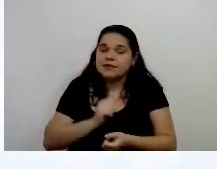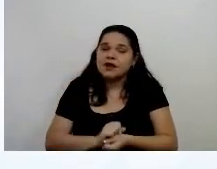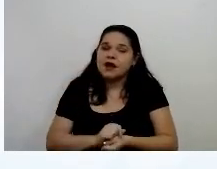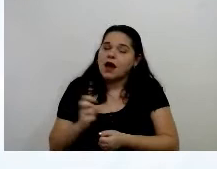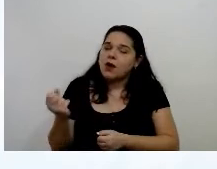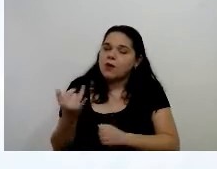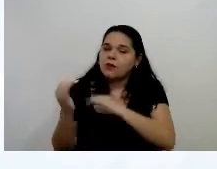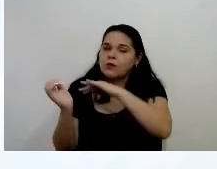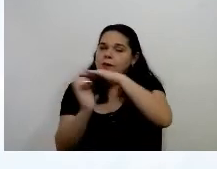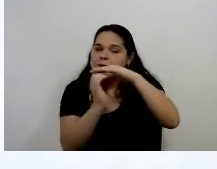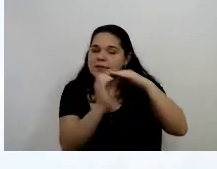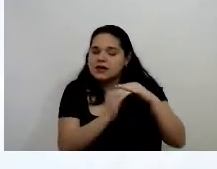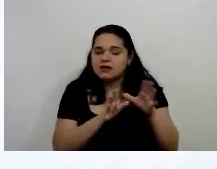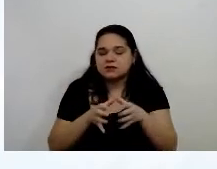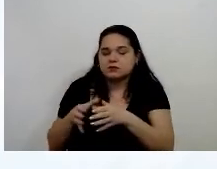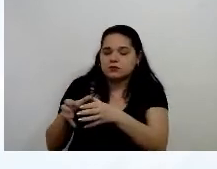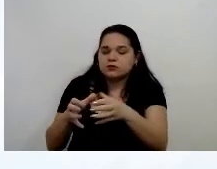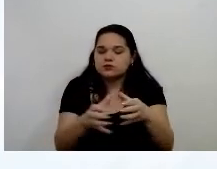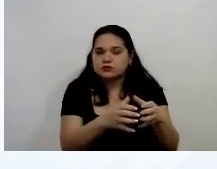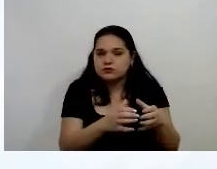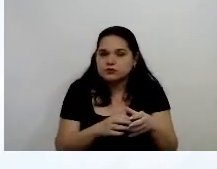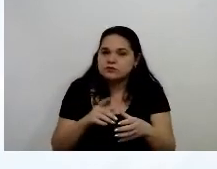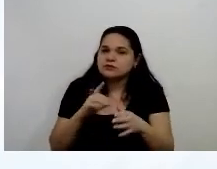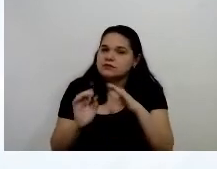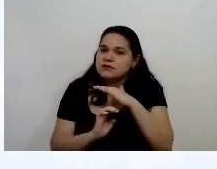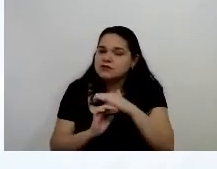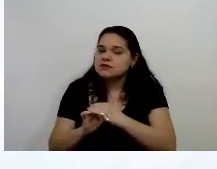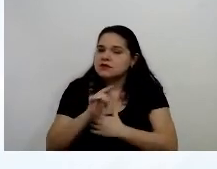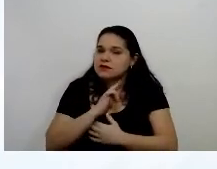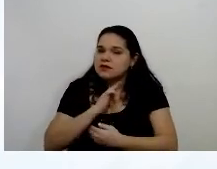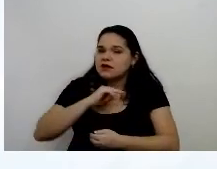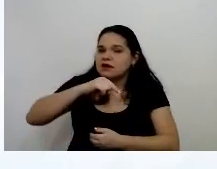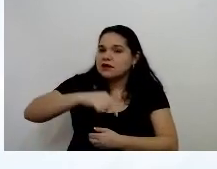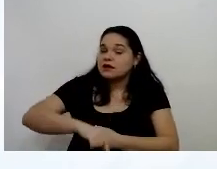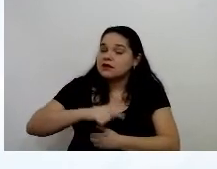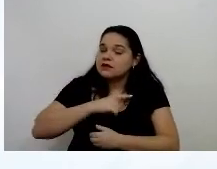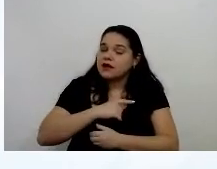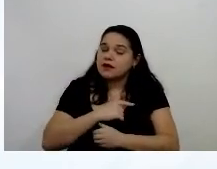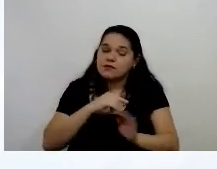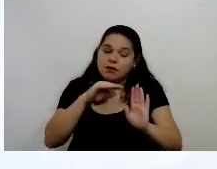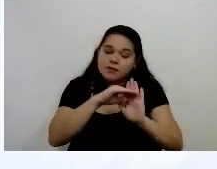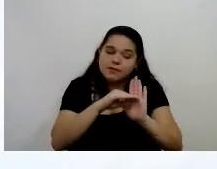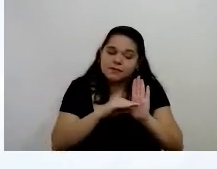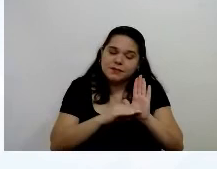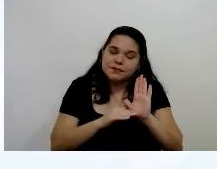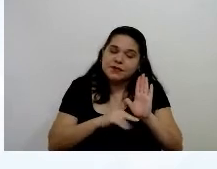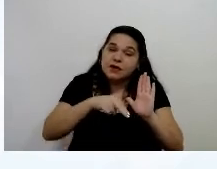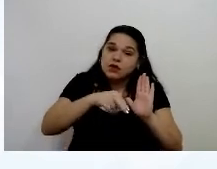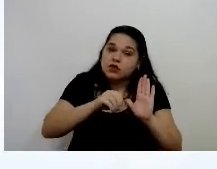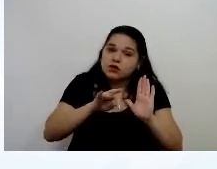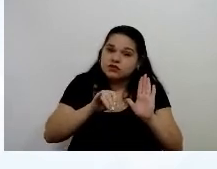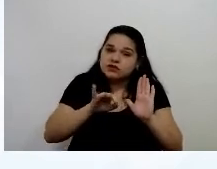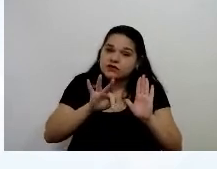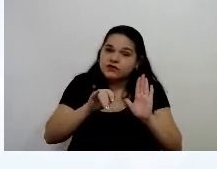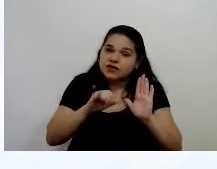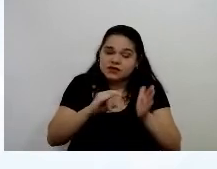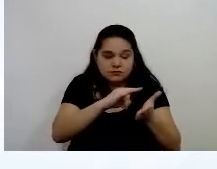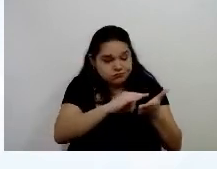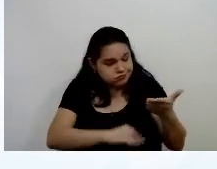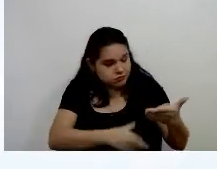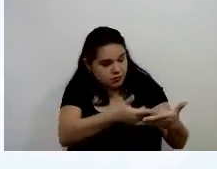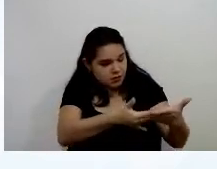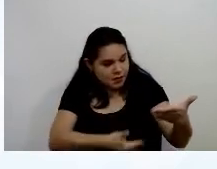nós temos, um conjunto de empresas que nós temos, aqui há uma notificação, por exemplo, de mais de